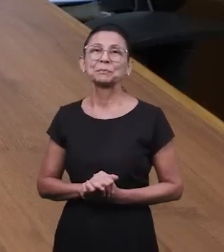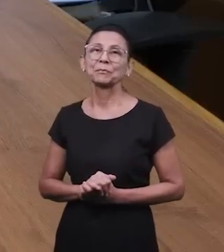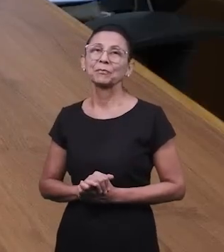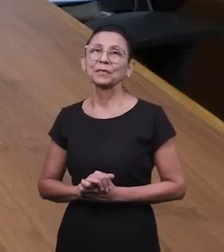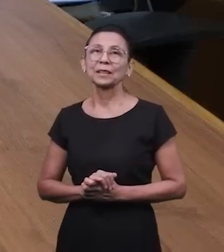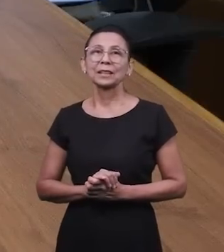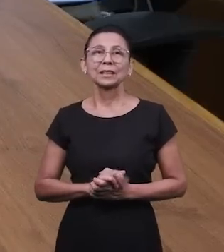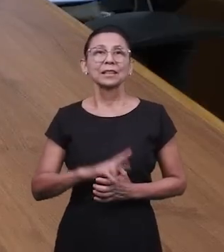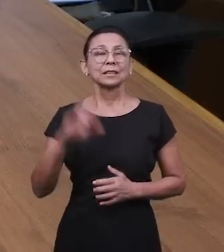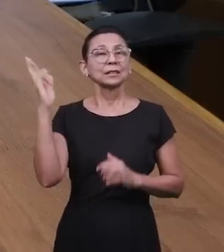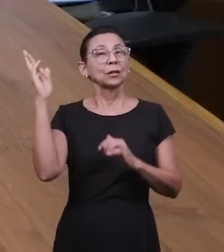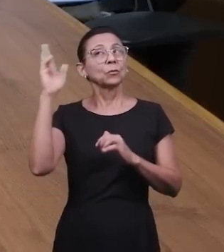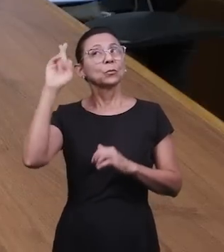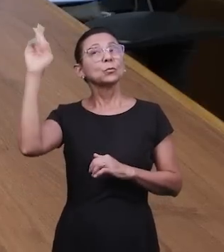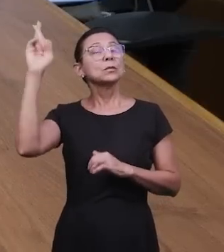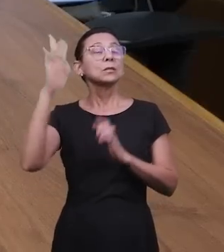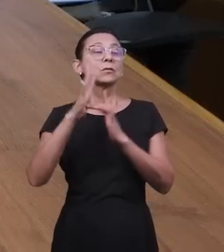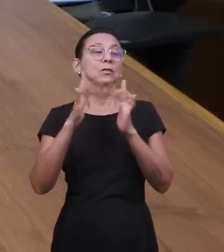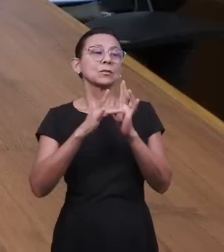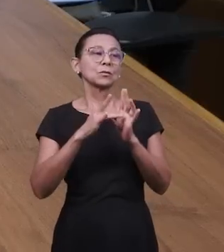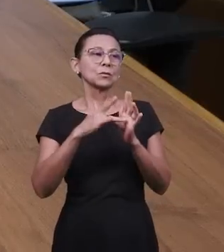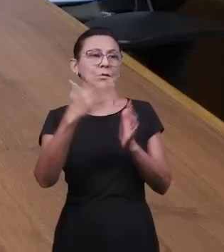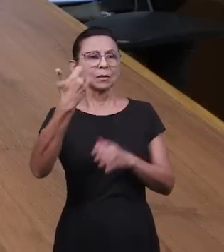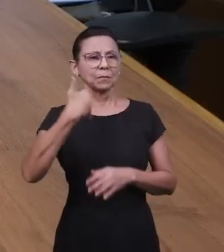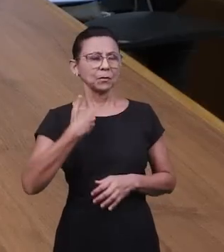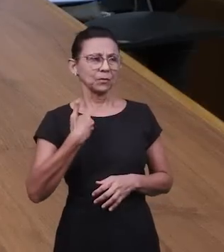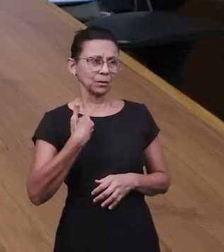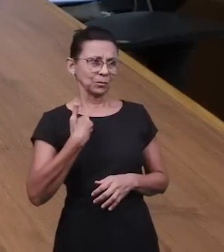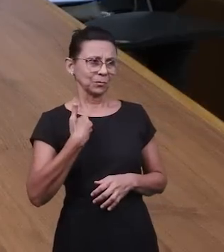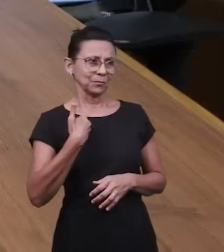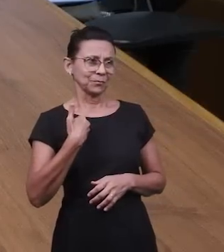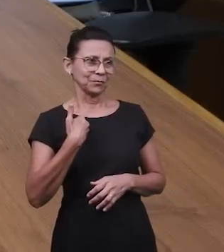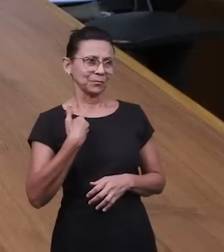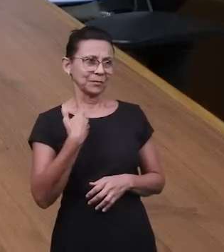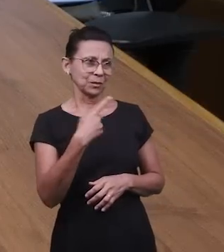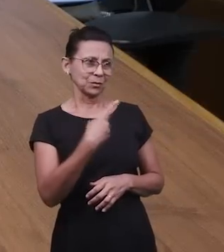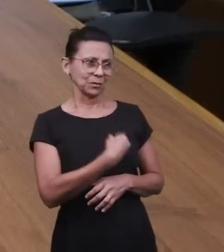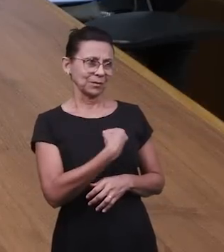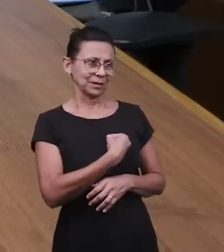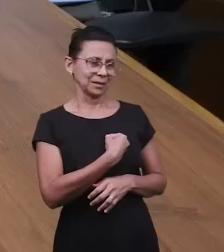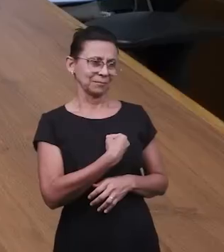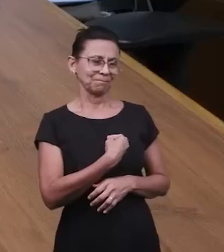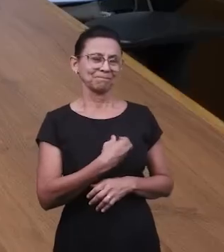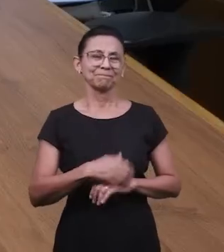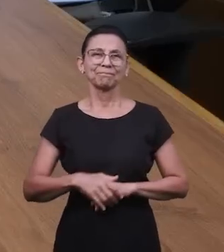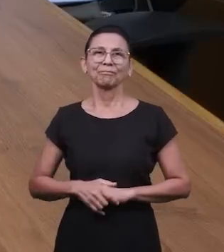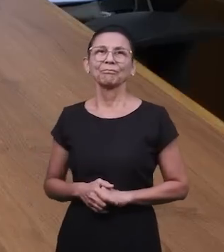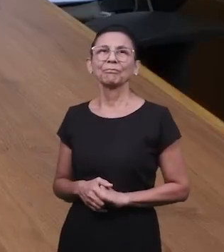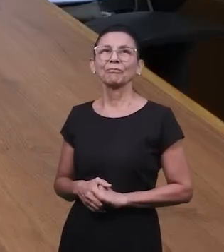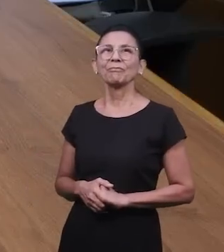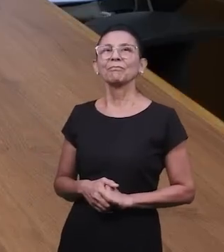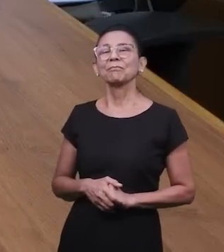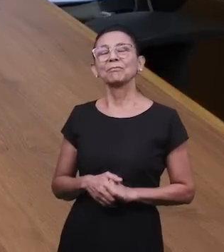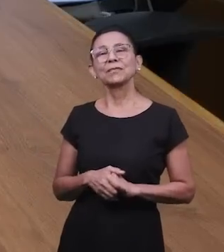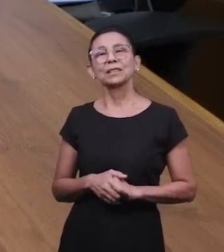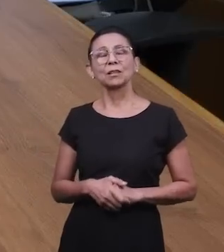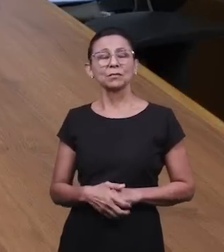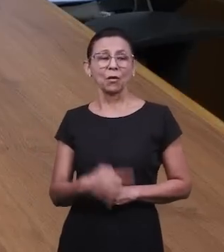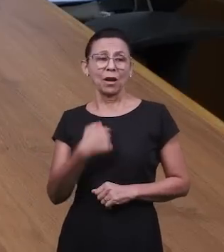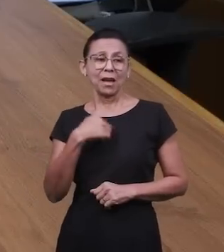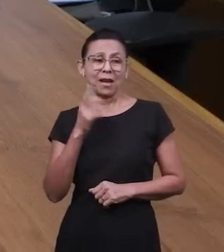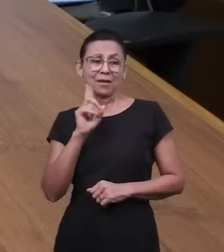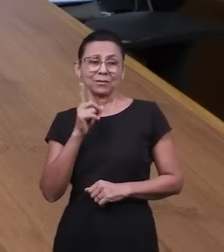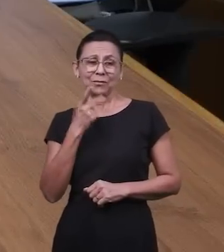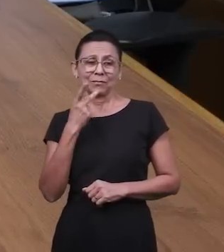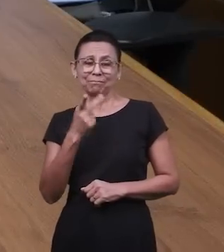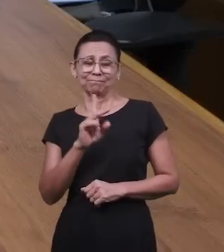me falou a seu respeito. E ela ficou maravilhada, não foi comigo. Eu expliquei para ela que não era eu, é Jesus. E é isso que o homem